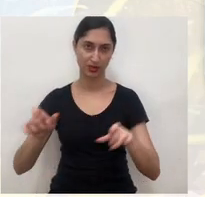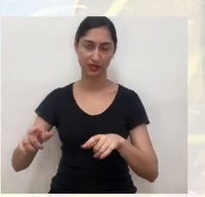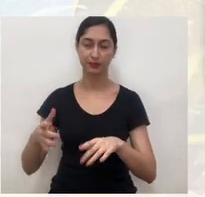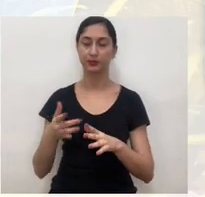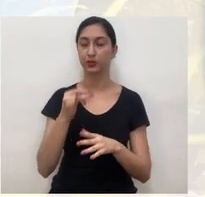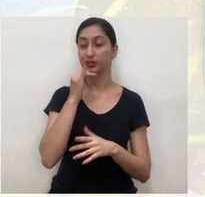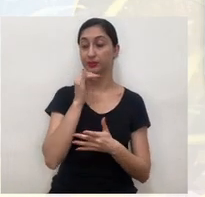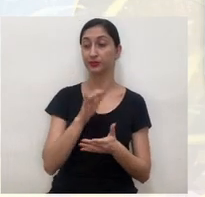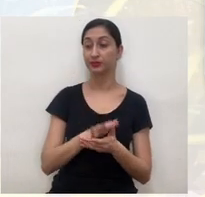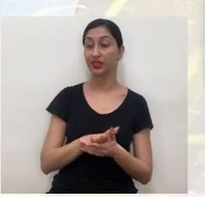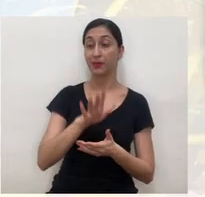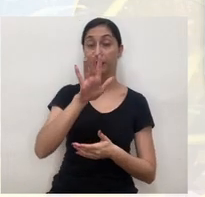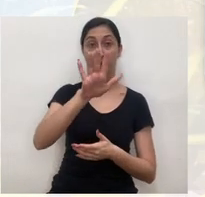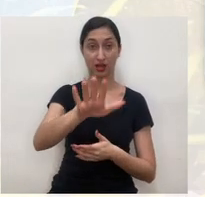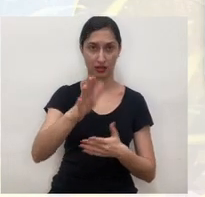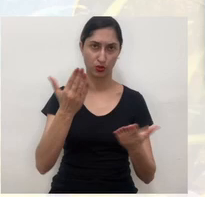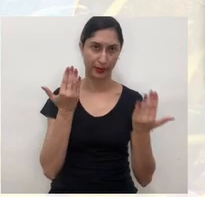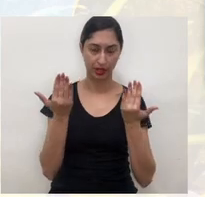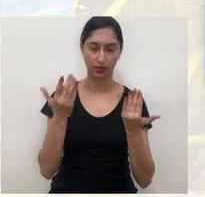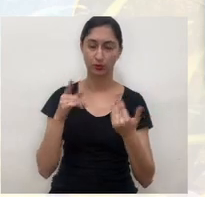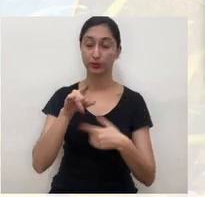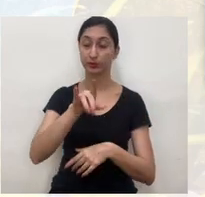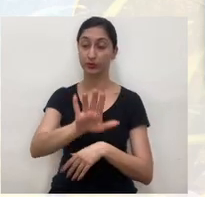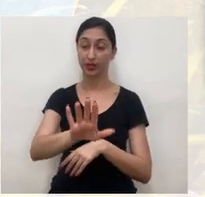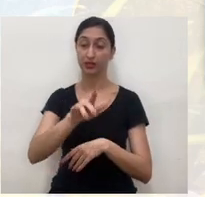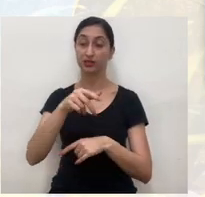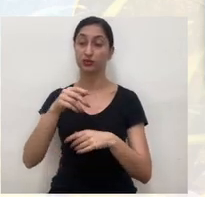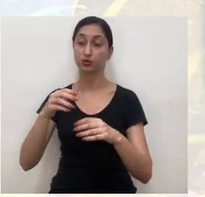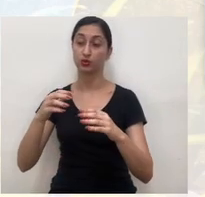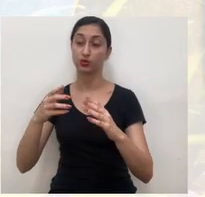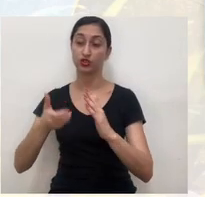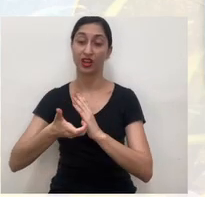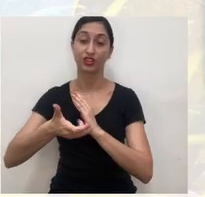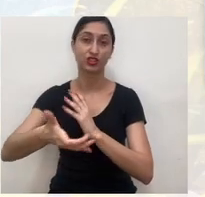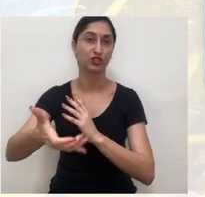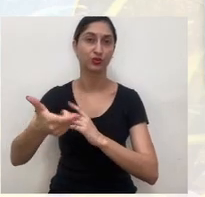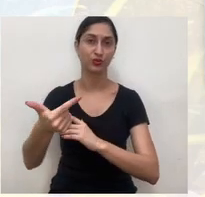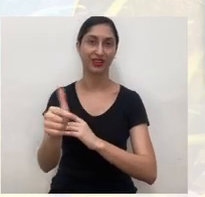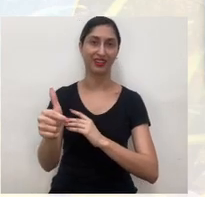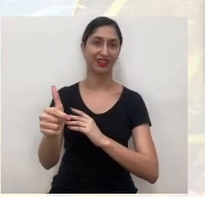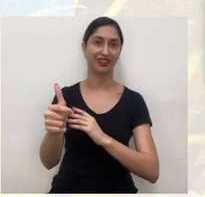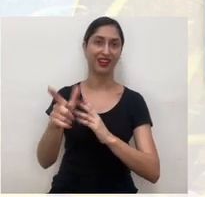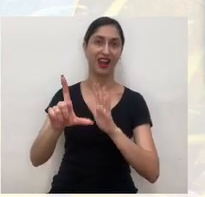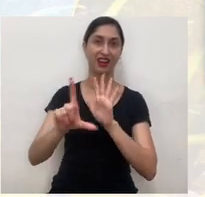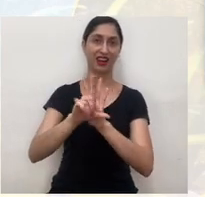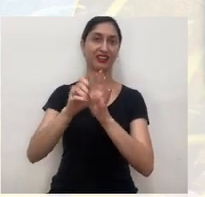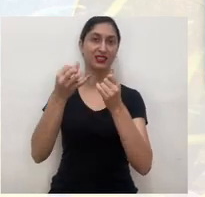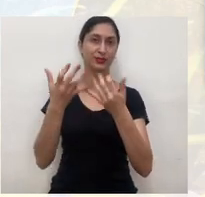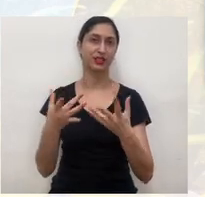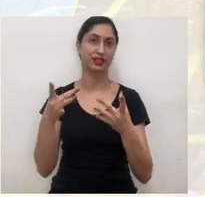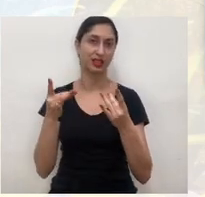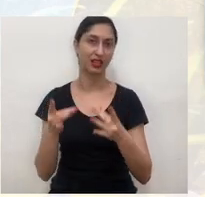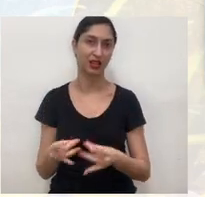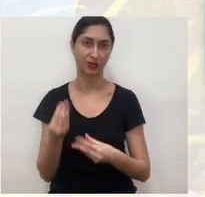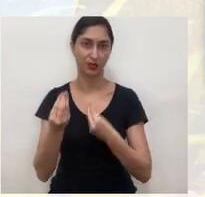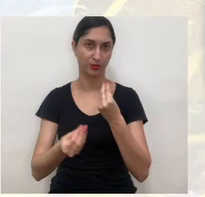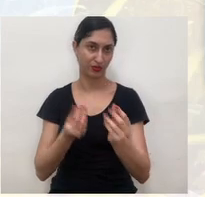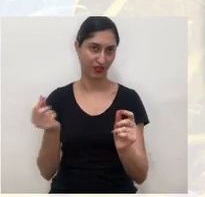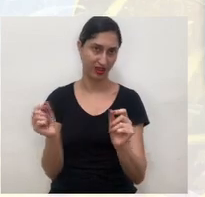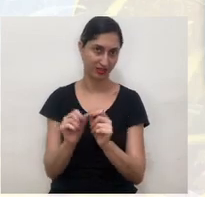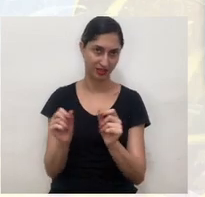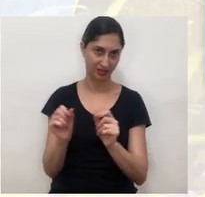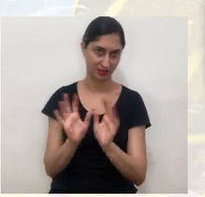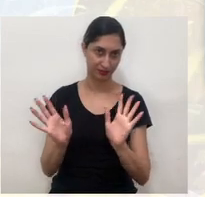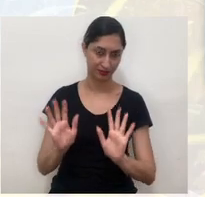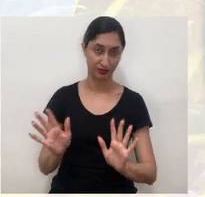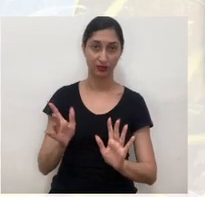definam quais seriam as intervenções para você contornar essa situação. Eu vou falar, não para o rapaz que